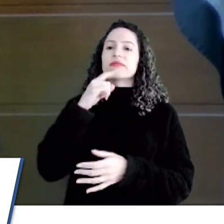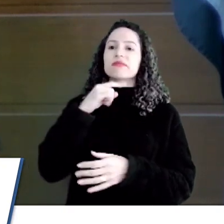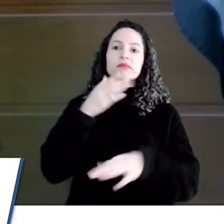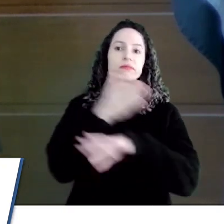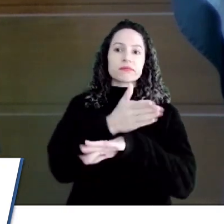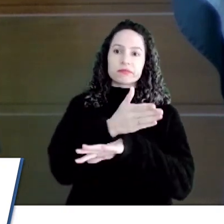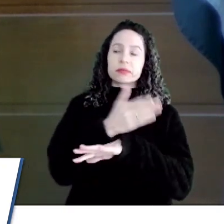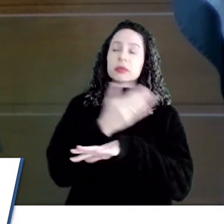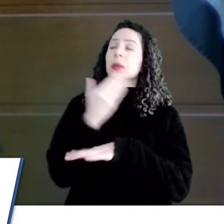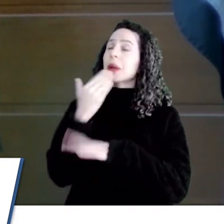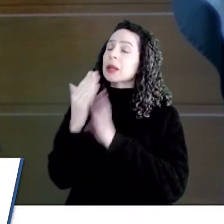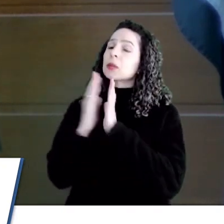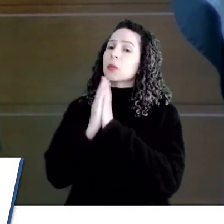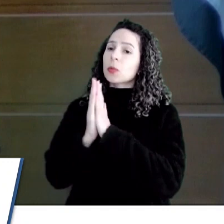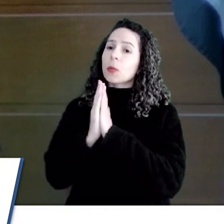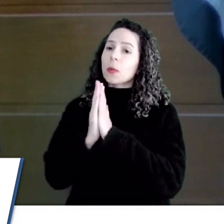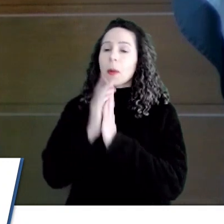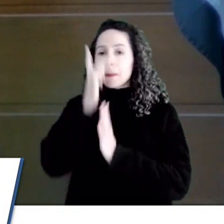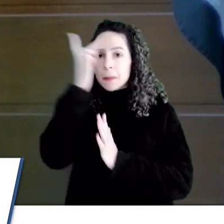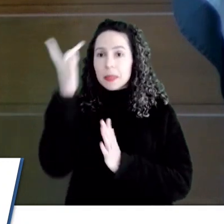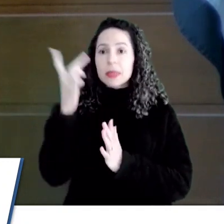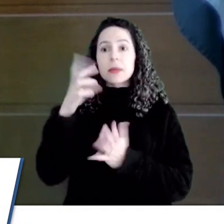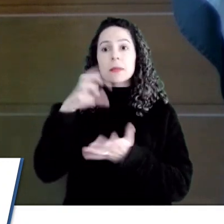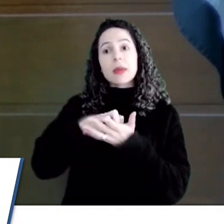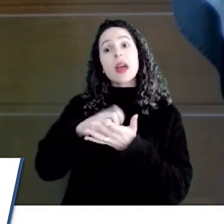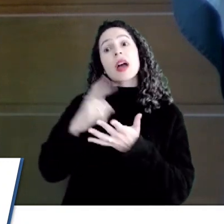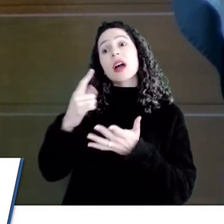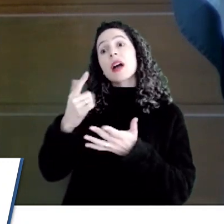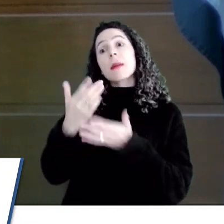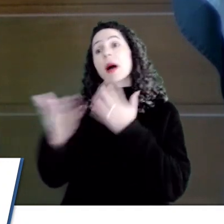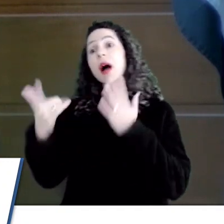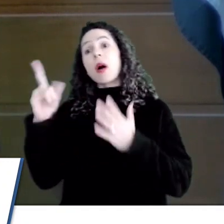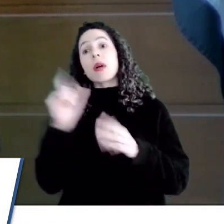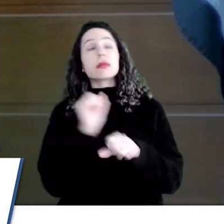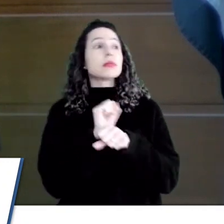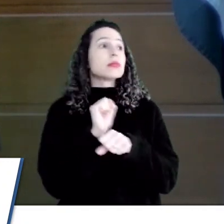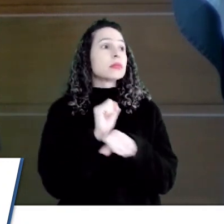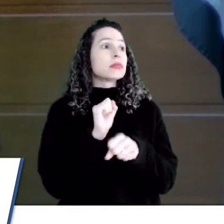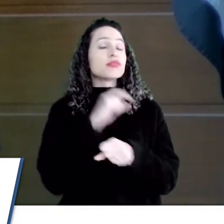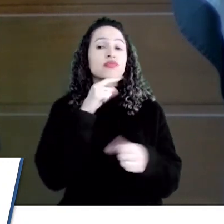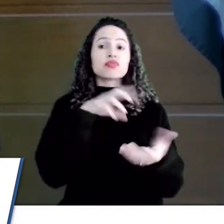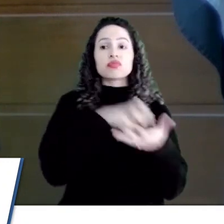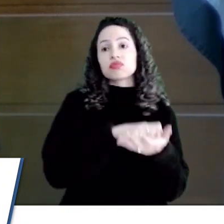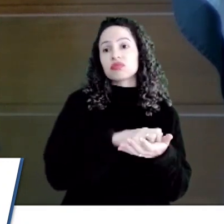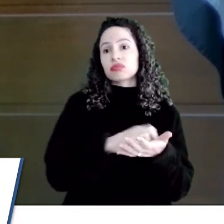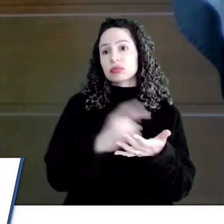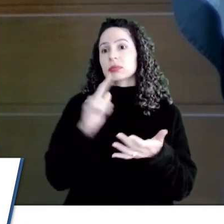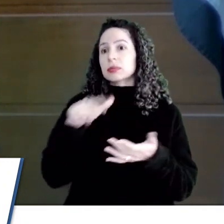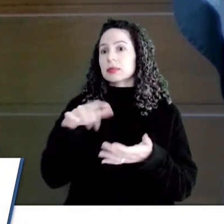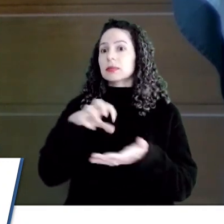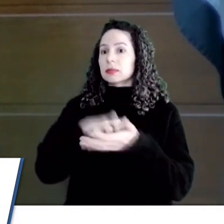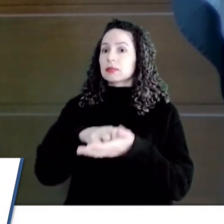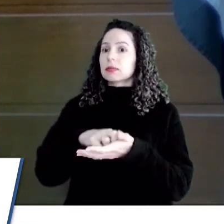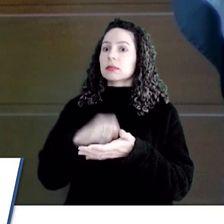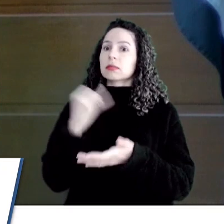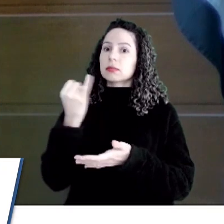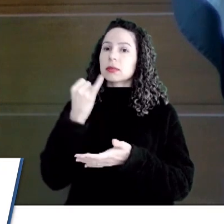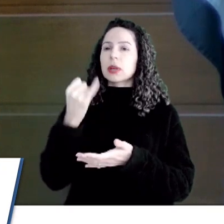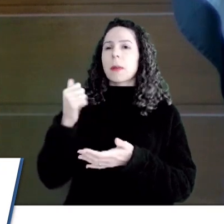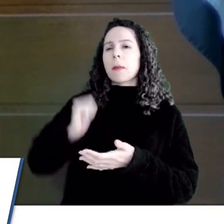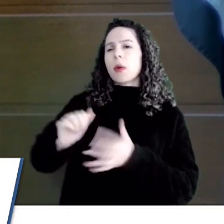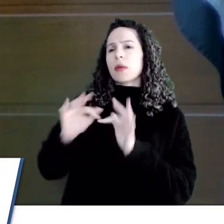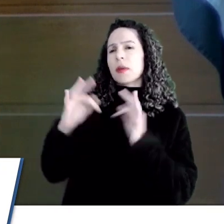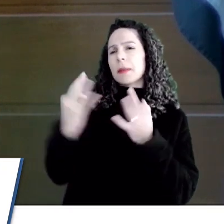pede que as pessoas que fazem, que senão tomam a oportunidade de outra pessoa que precisa fazer esses cadastros, que são cadastros como a Bolsa Família, Renda Mínima,